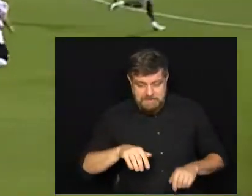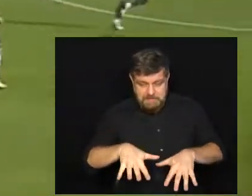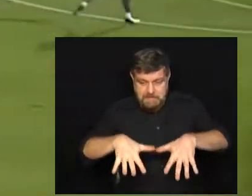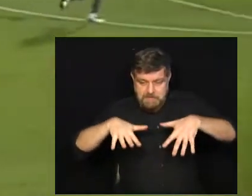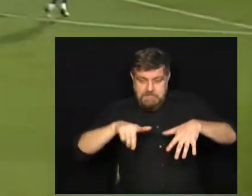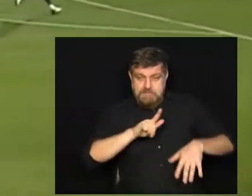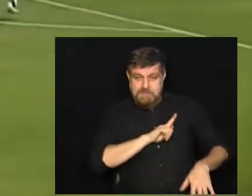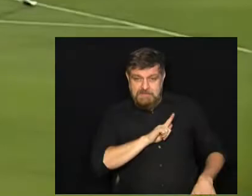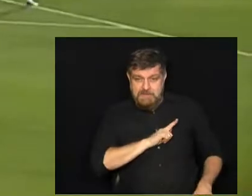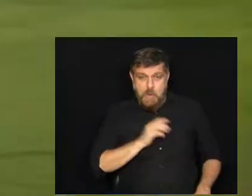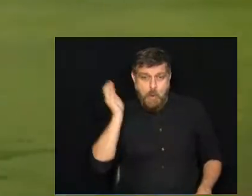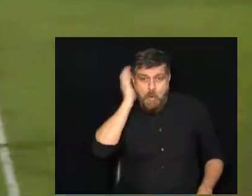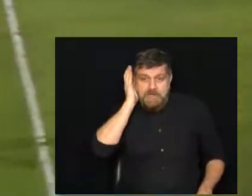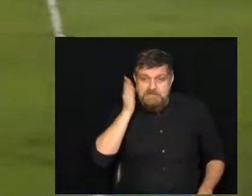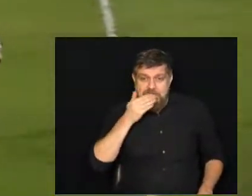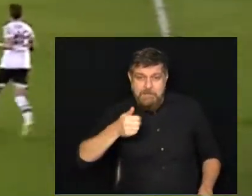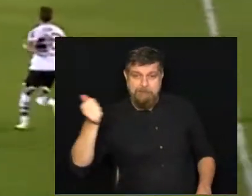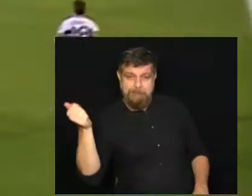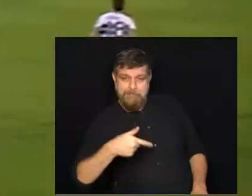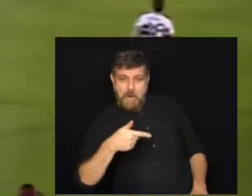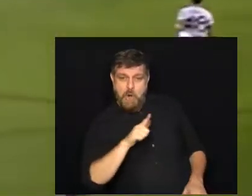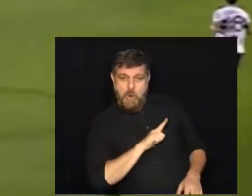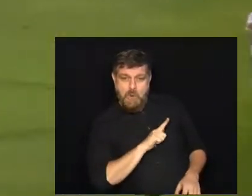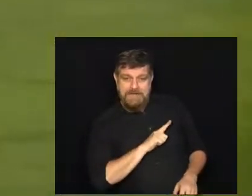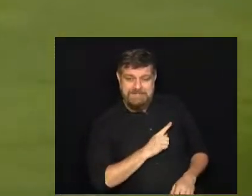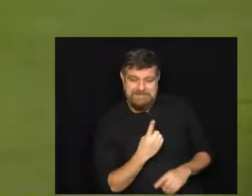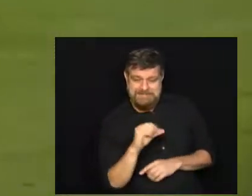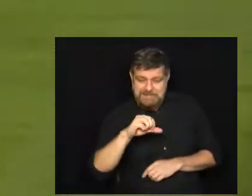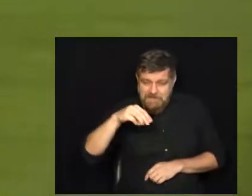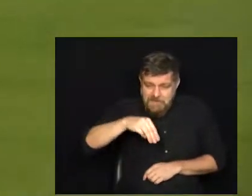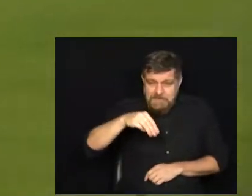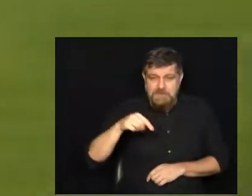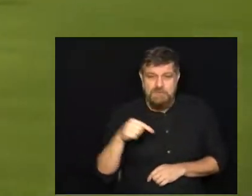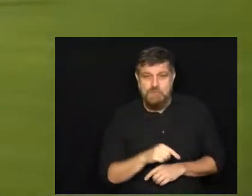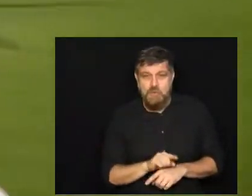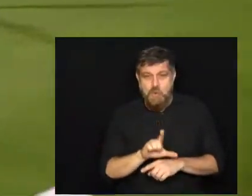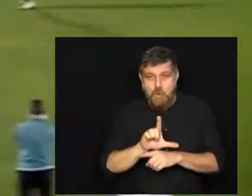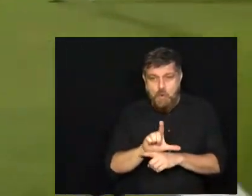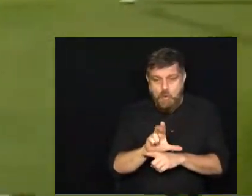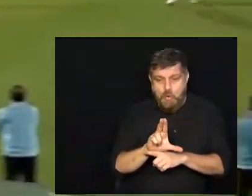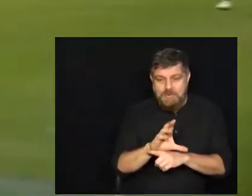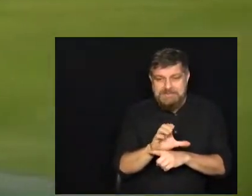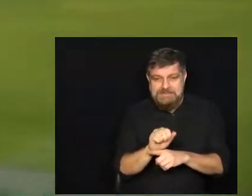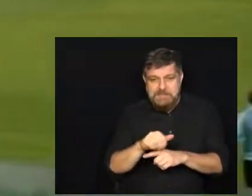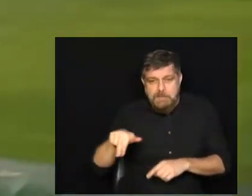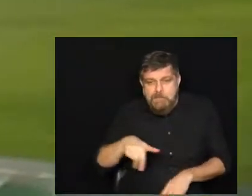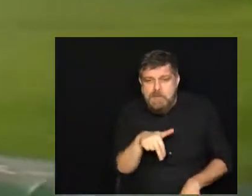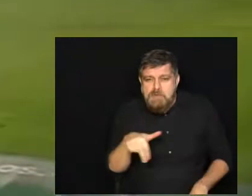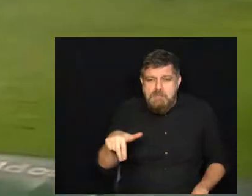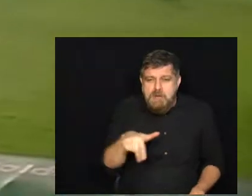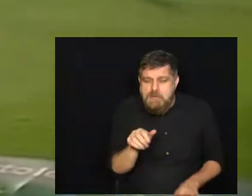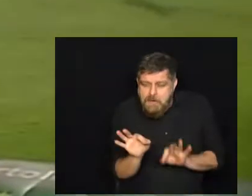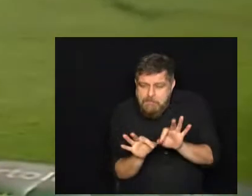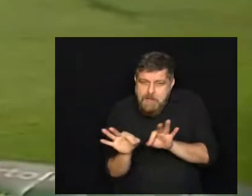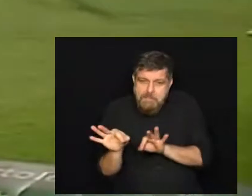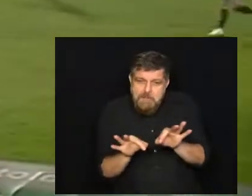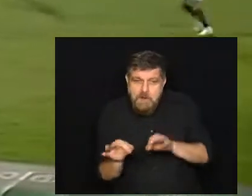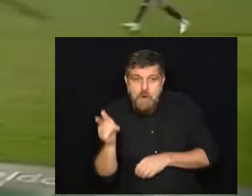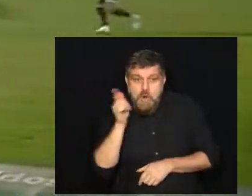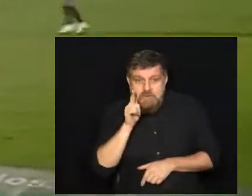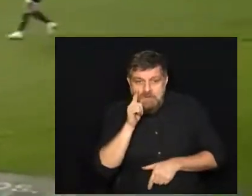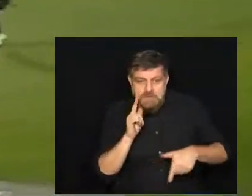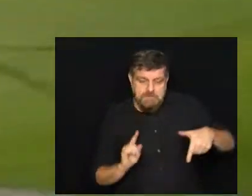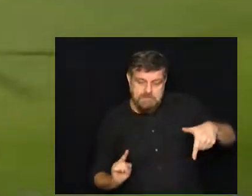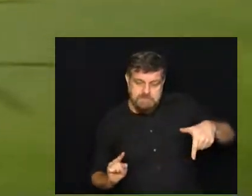foi melhor que o Guarani e aos 19 minutos o zagueiro Luciano Castan começou a jogada e abriu para